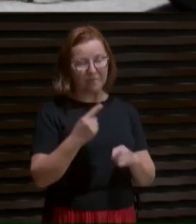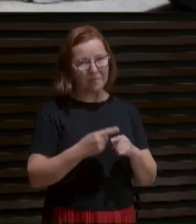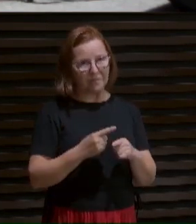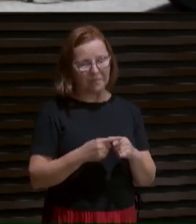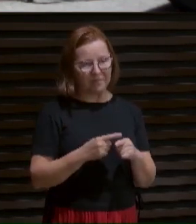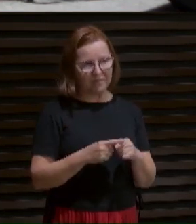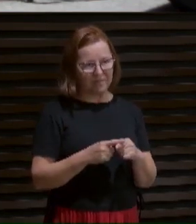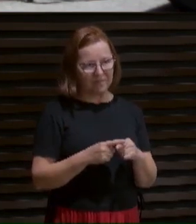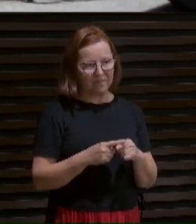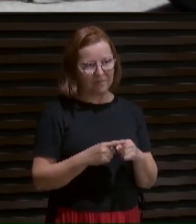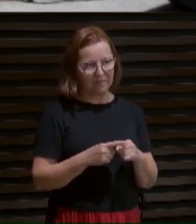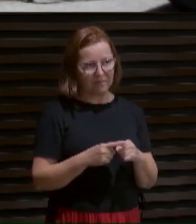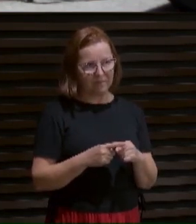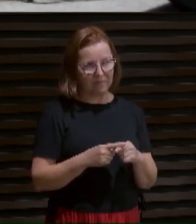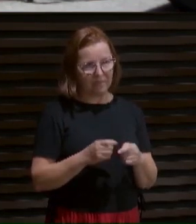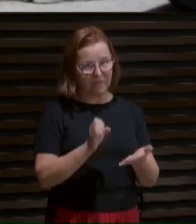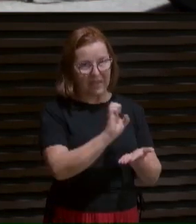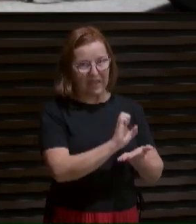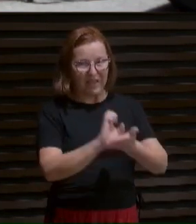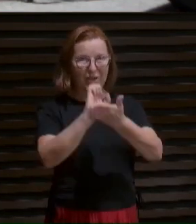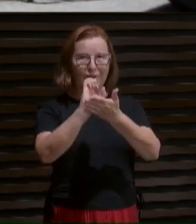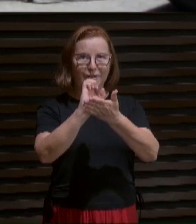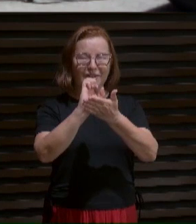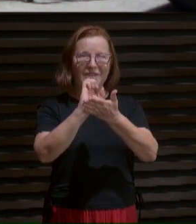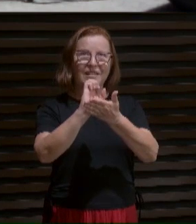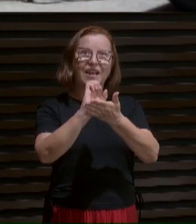porque Enoque foi e não voltou.